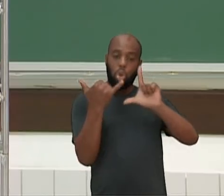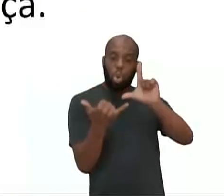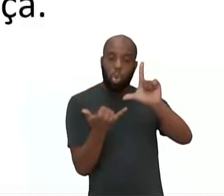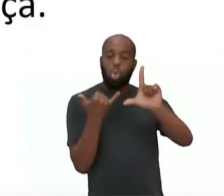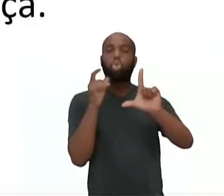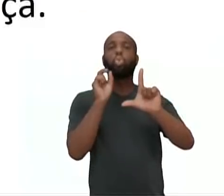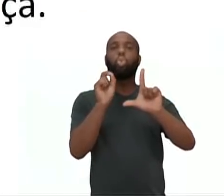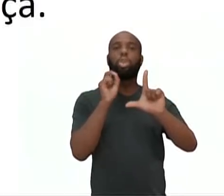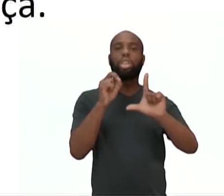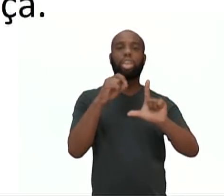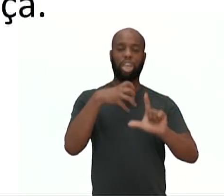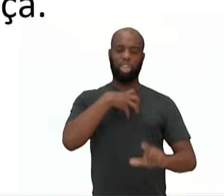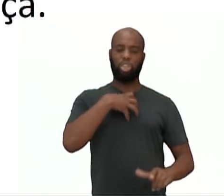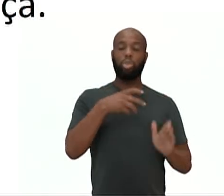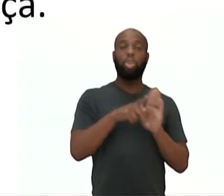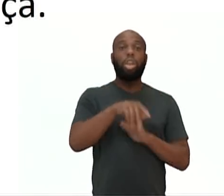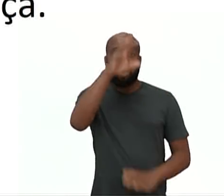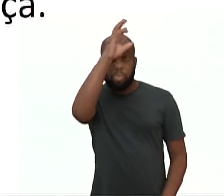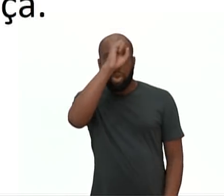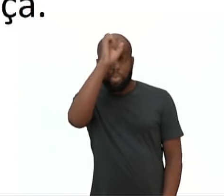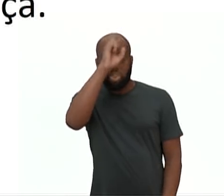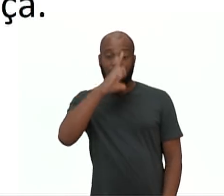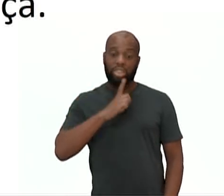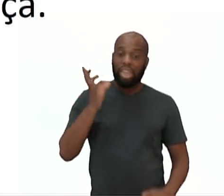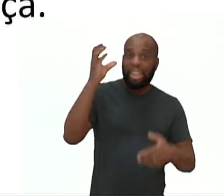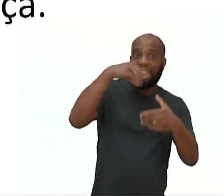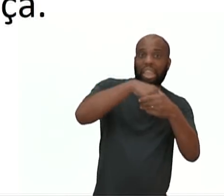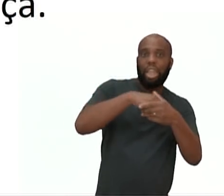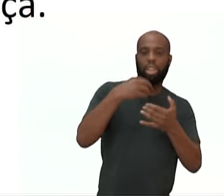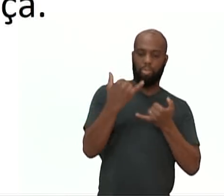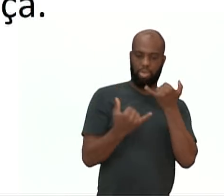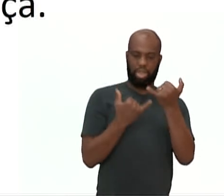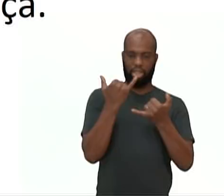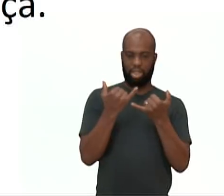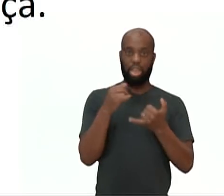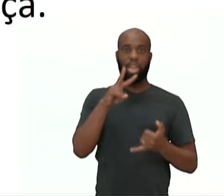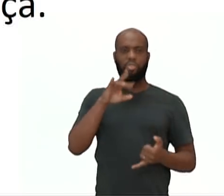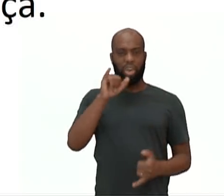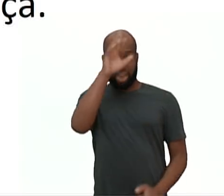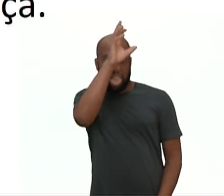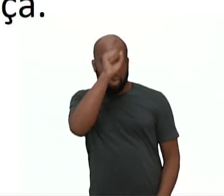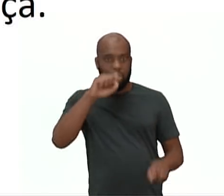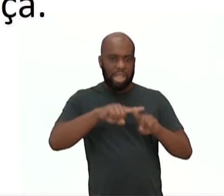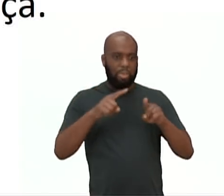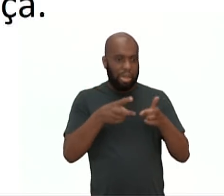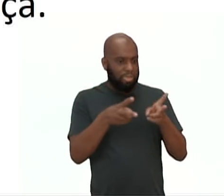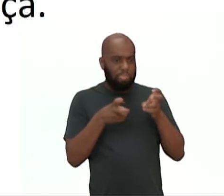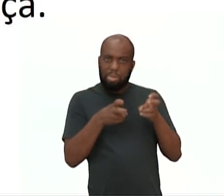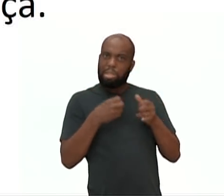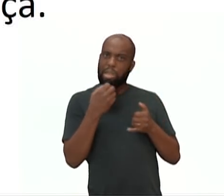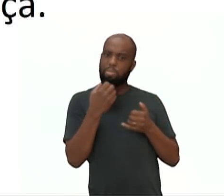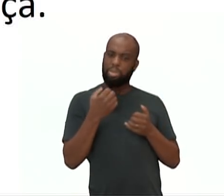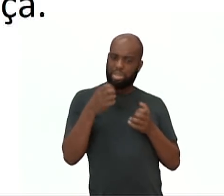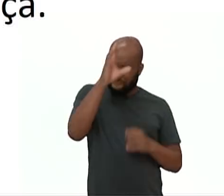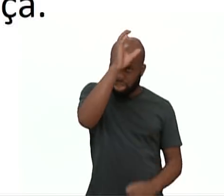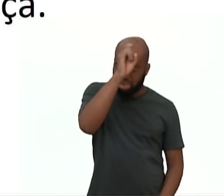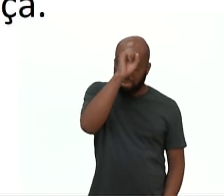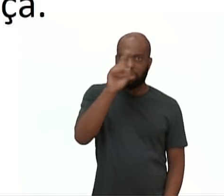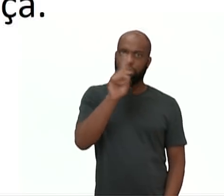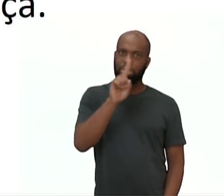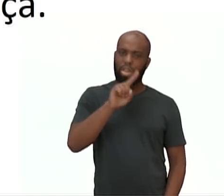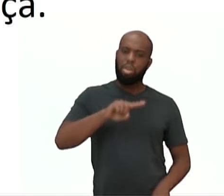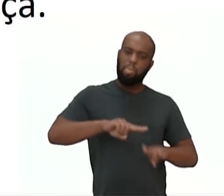de aprendizagem que está inserida no ato de brincar, onde se aprende sem perceber e se diverte ao mesmo tempo.